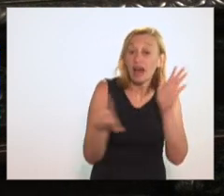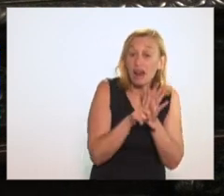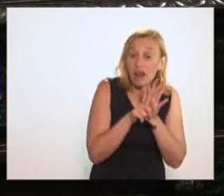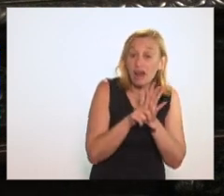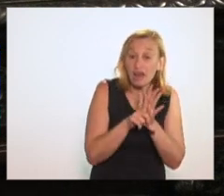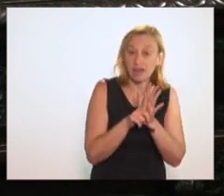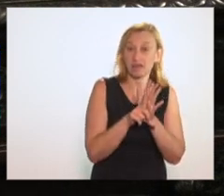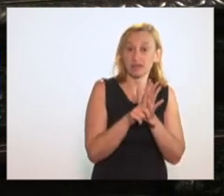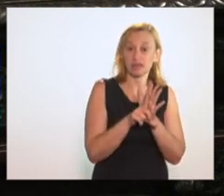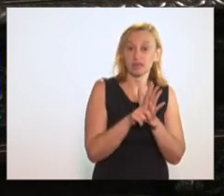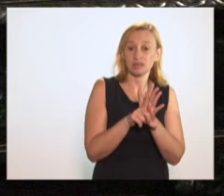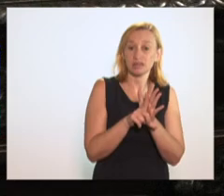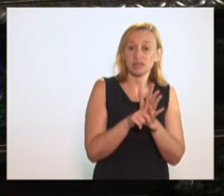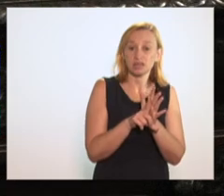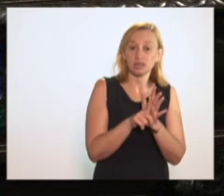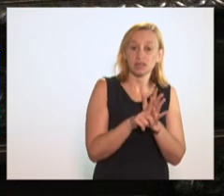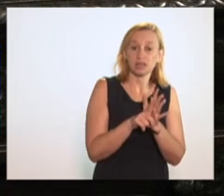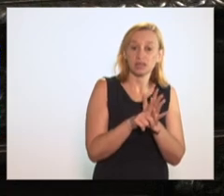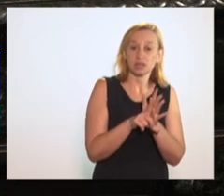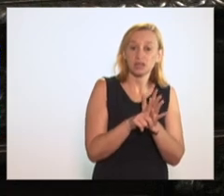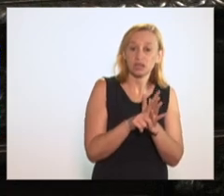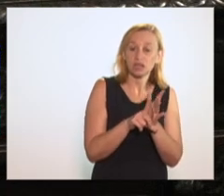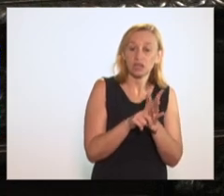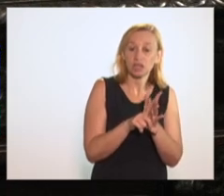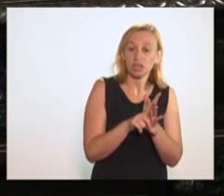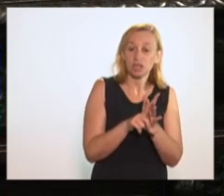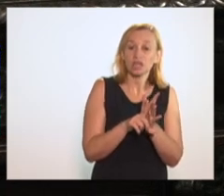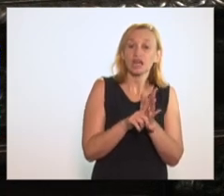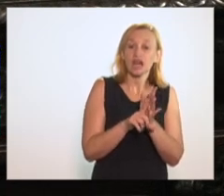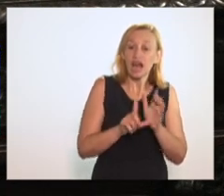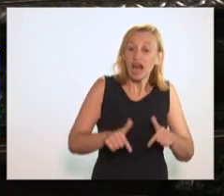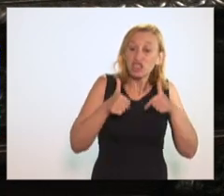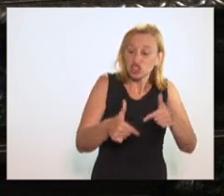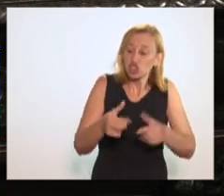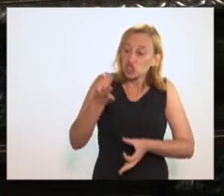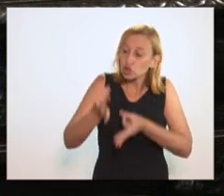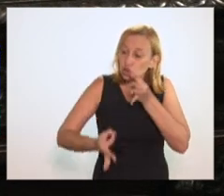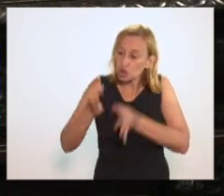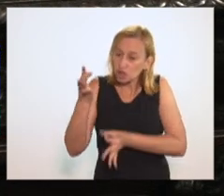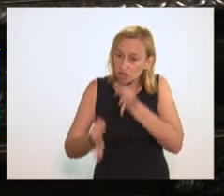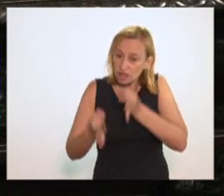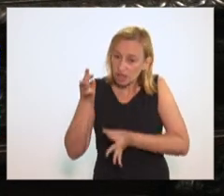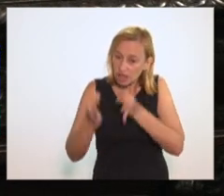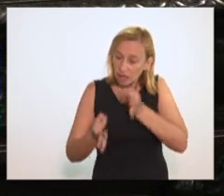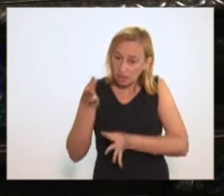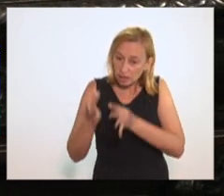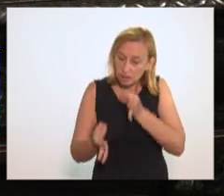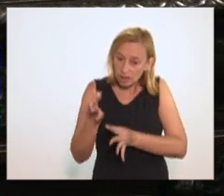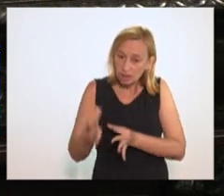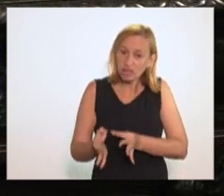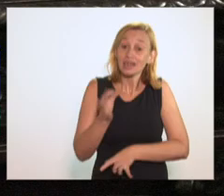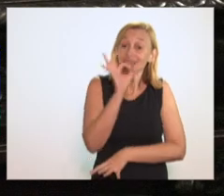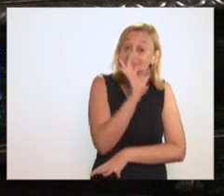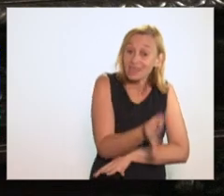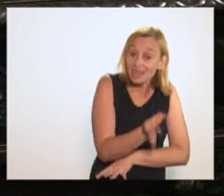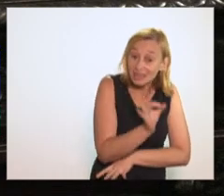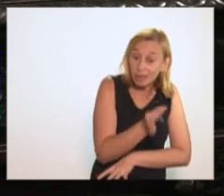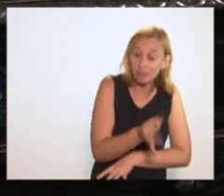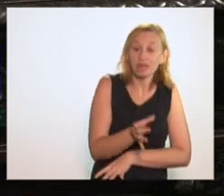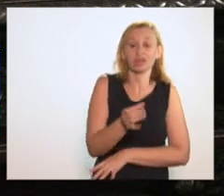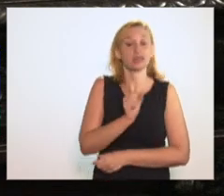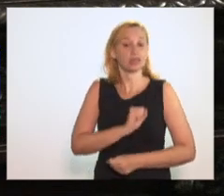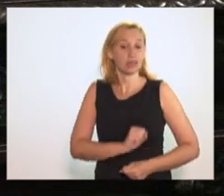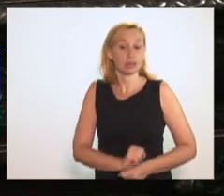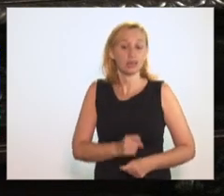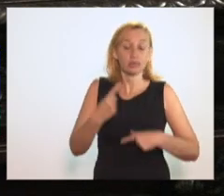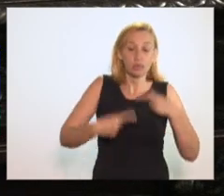amarrar juridicamente, amarrar politicamente, amarrar legalmente a